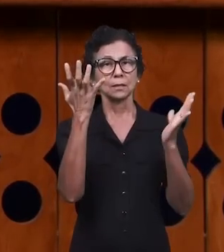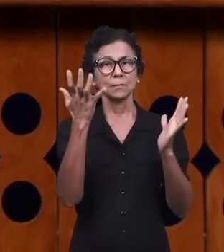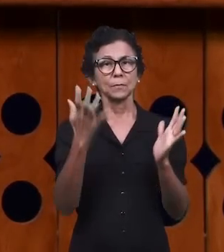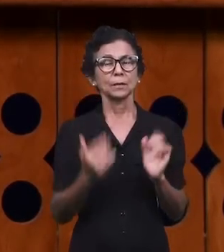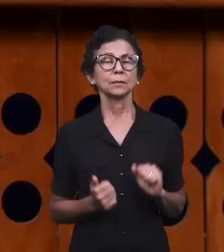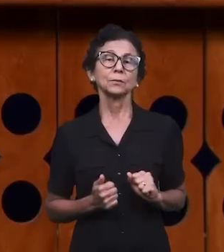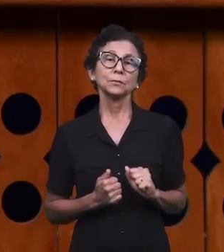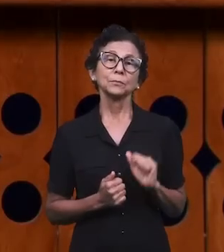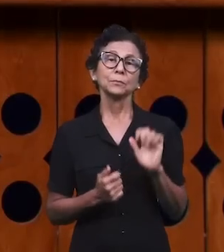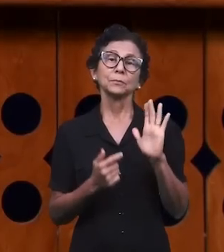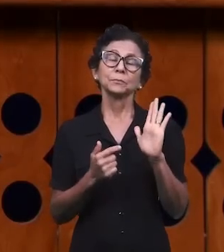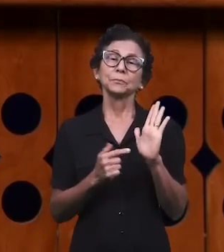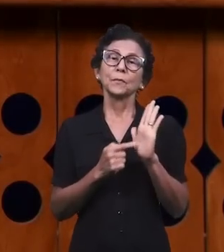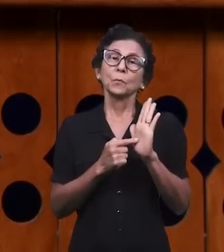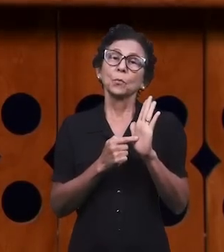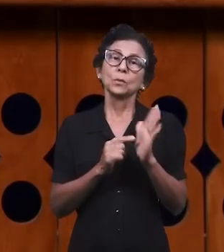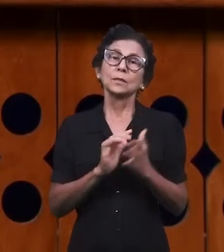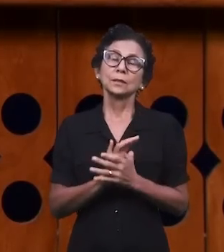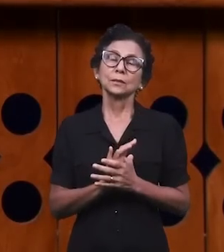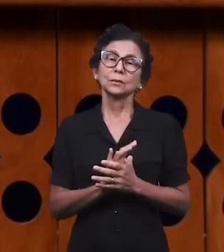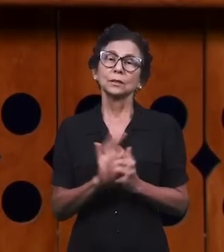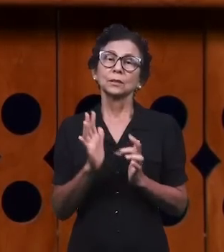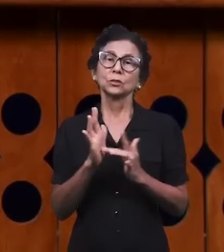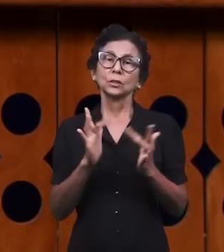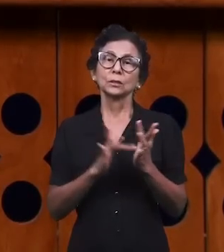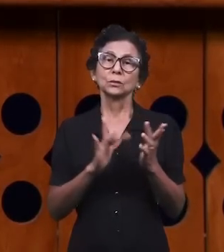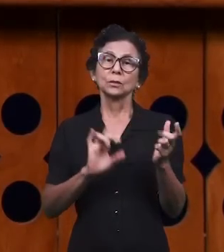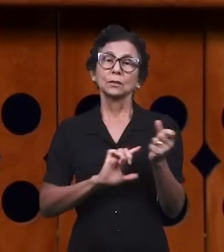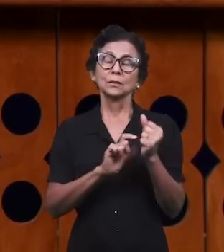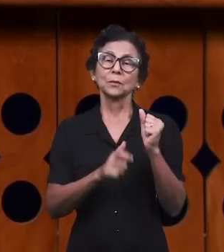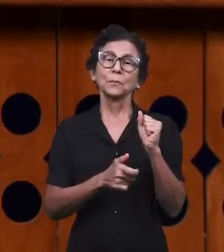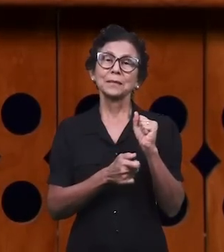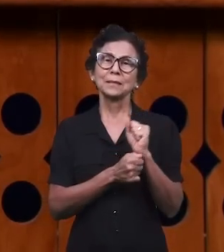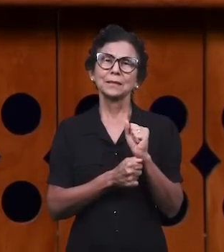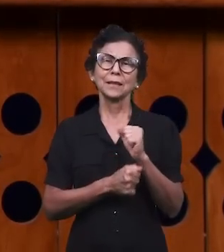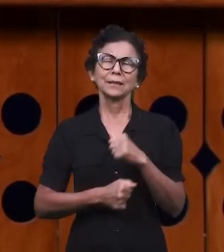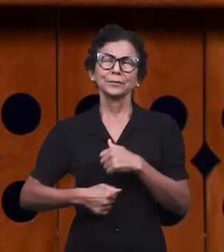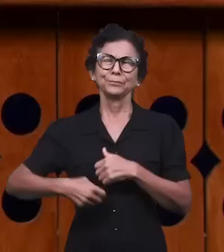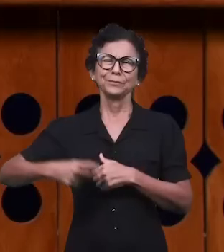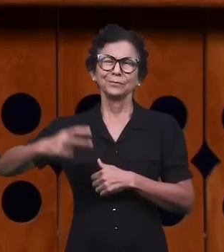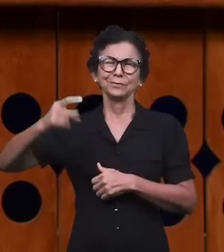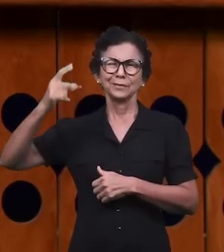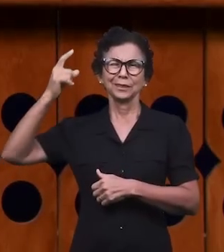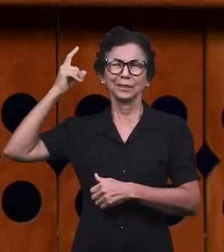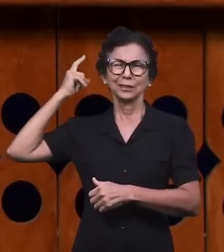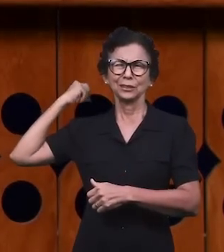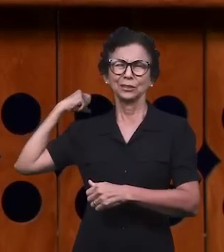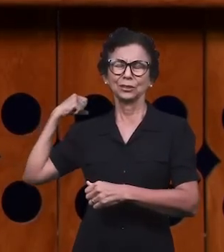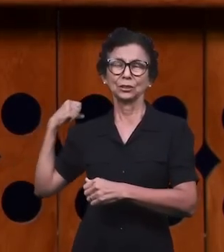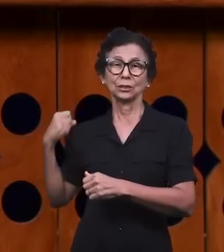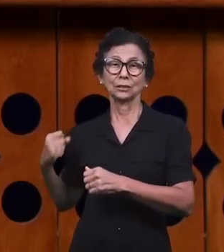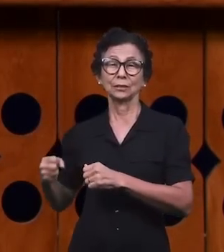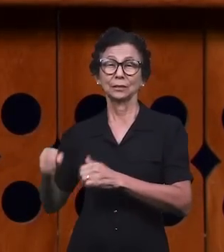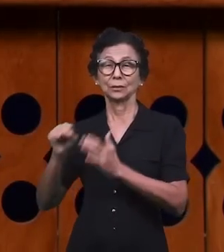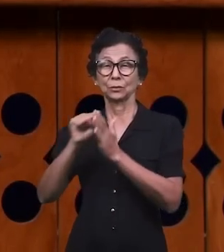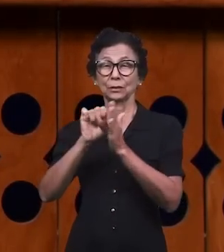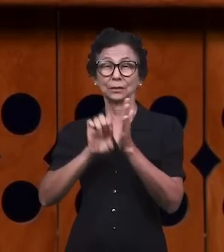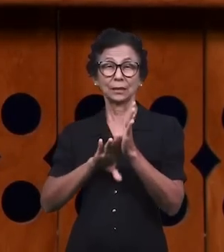mistério que estava oculto antes da fundação, desde os tempos antigos, como diz a palavra, desde os